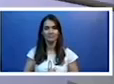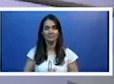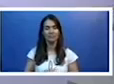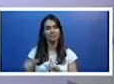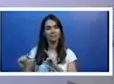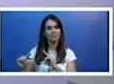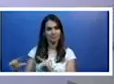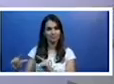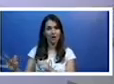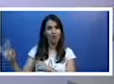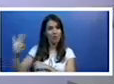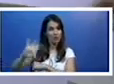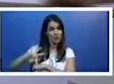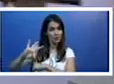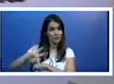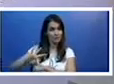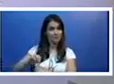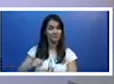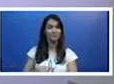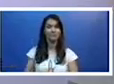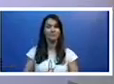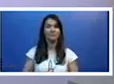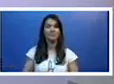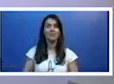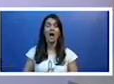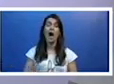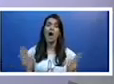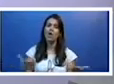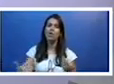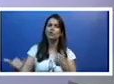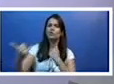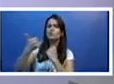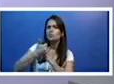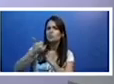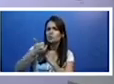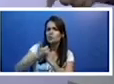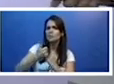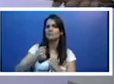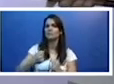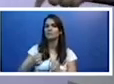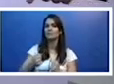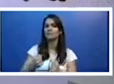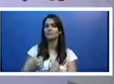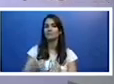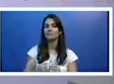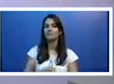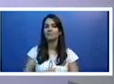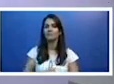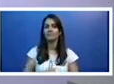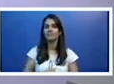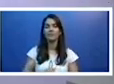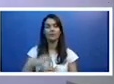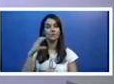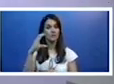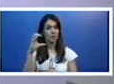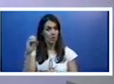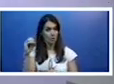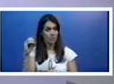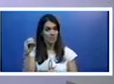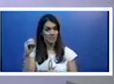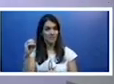tangente. Vamos substituir. No lugar do alfa, coloco 39 graus. No lugar do CO,